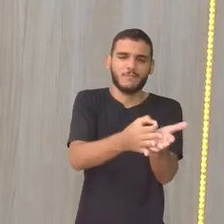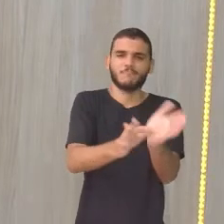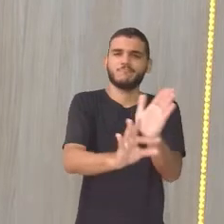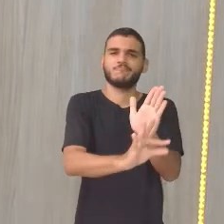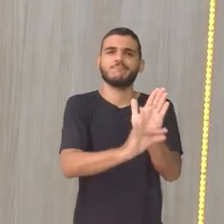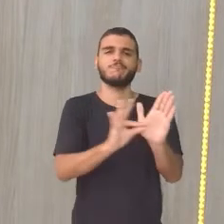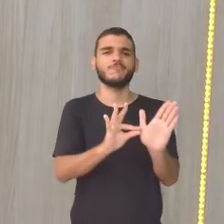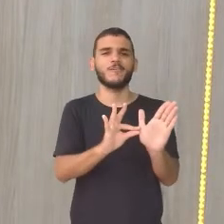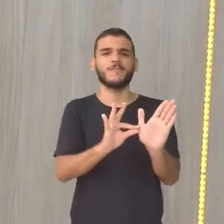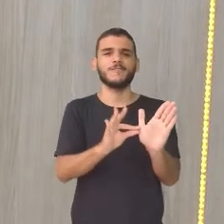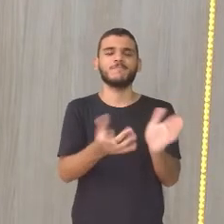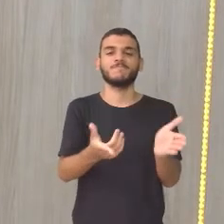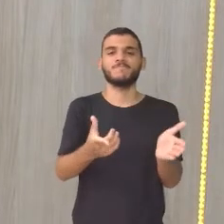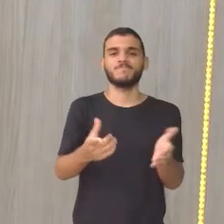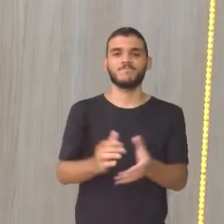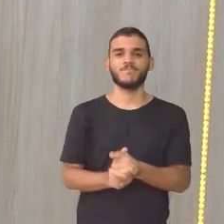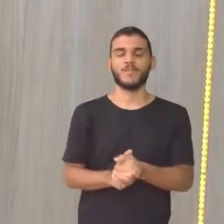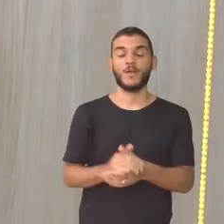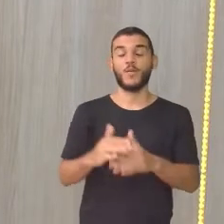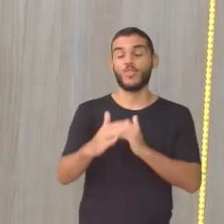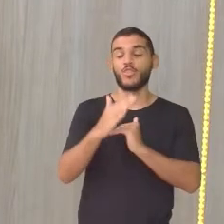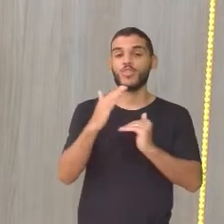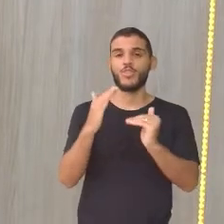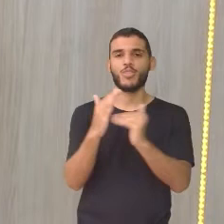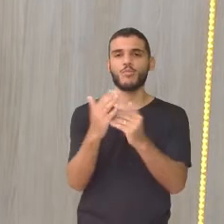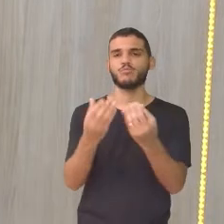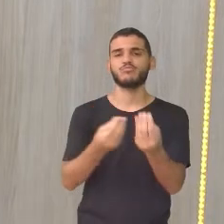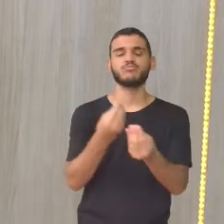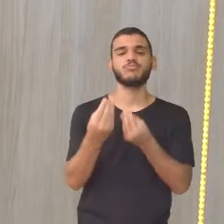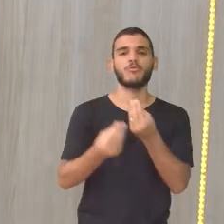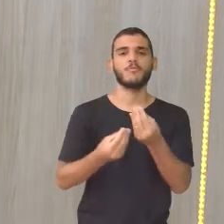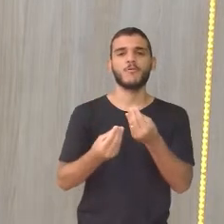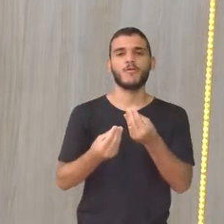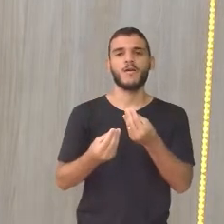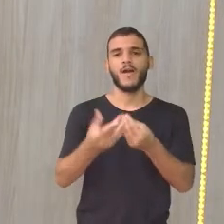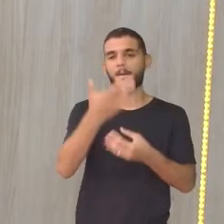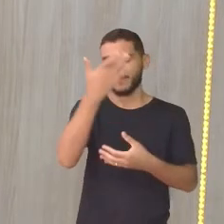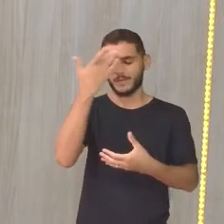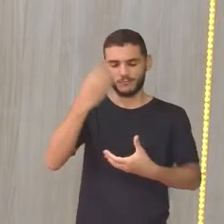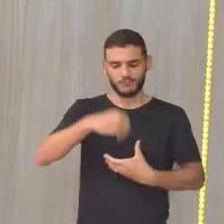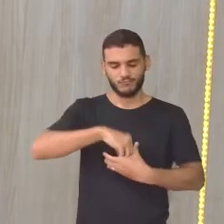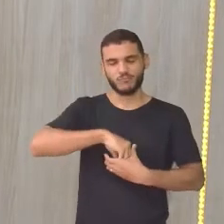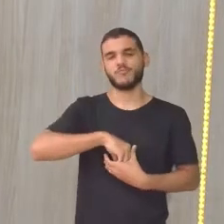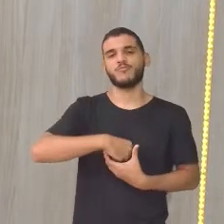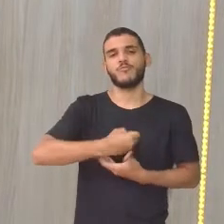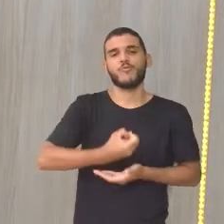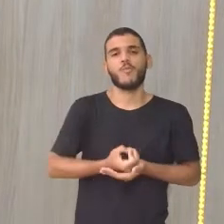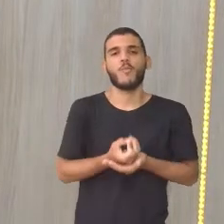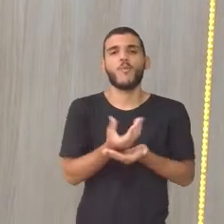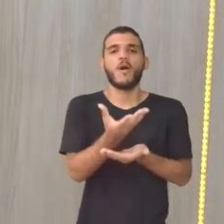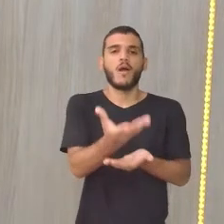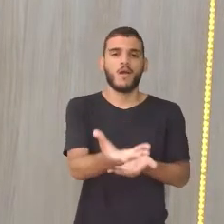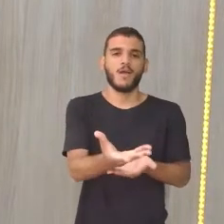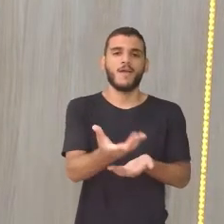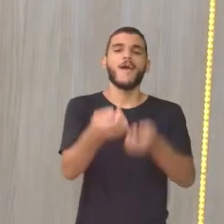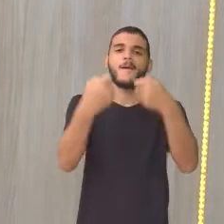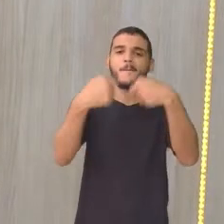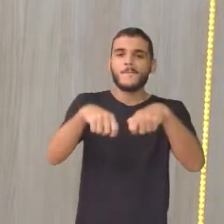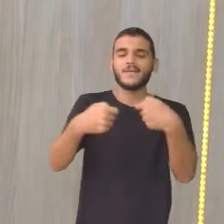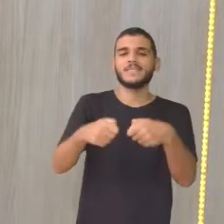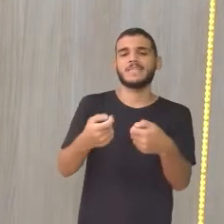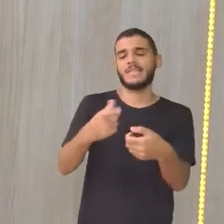construção desse eu lírico que também está presente ali no texto, nós não conseguimos absorver